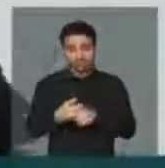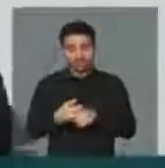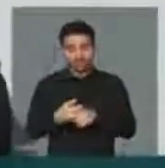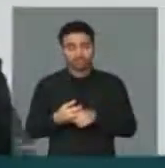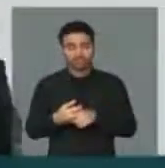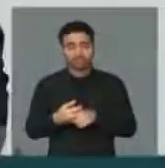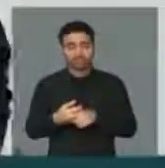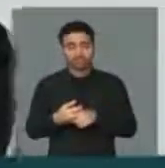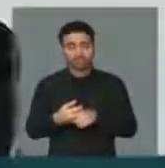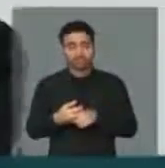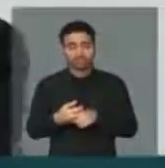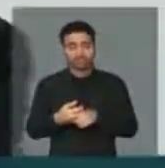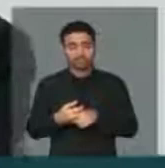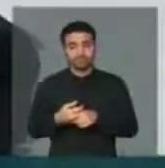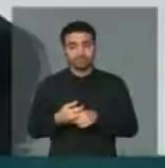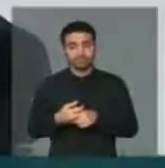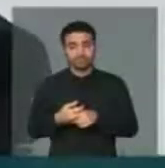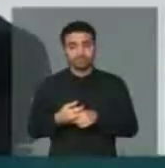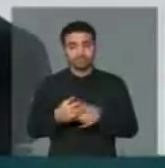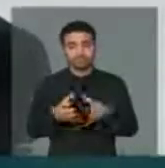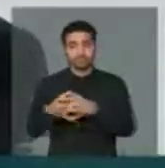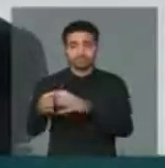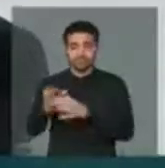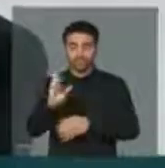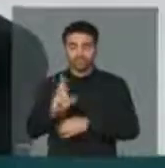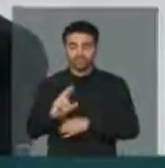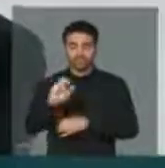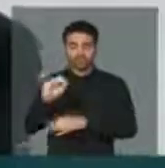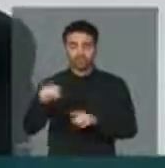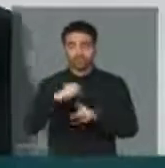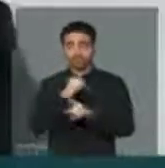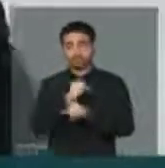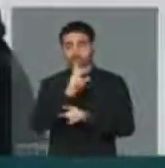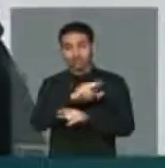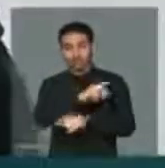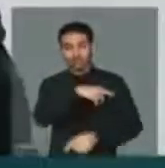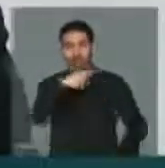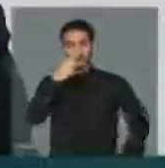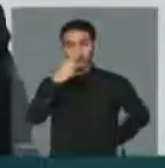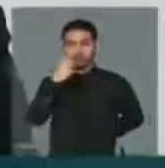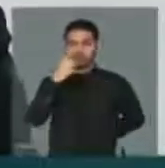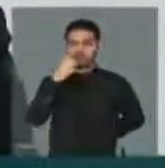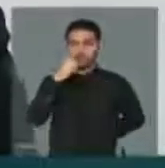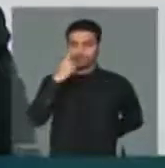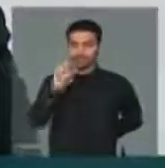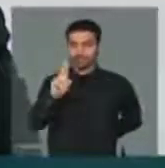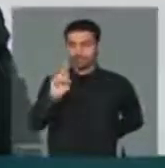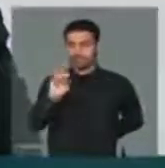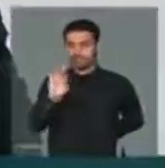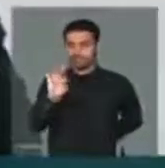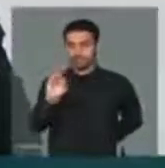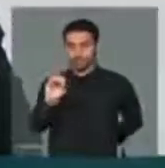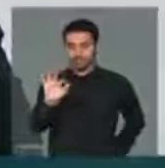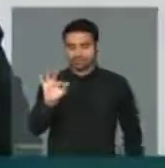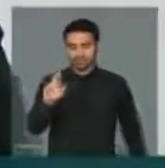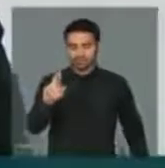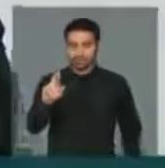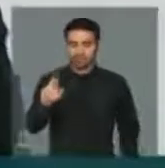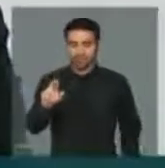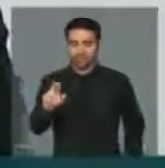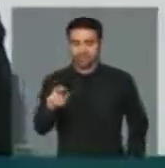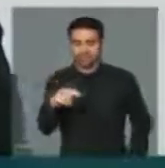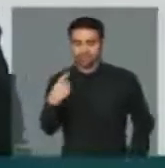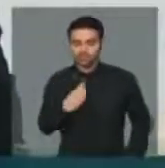as entidades representativas da sociedade, e como muito bem disse o deputado Roberto Freire, temos que tomar